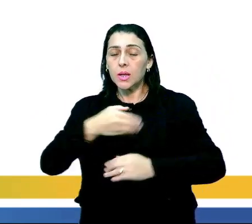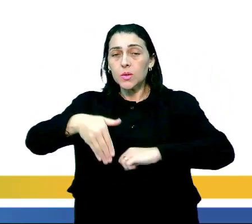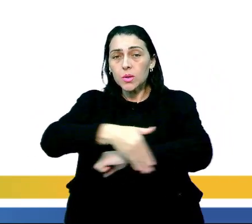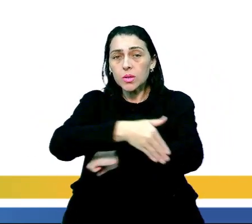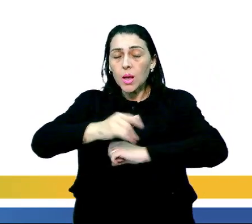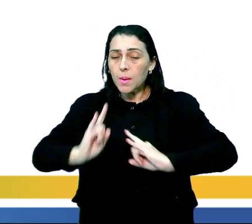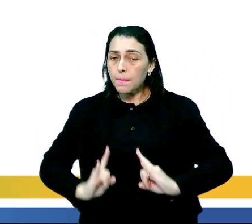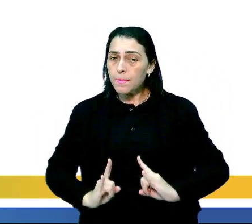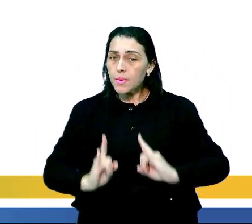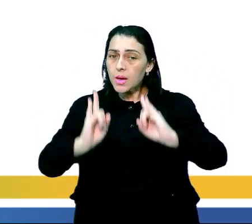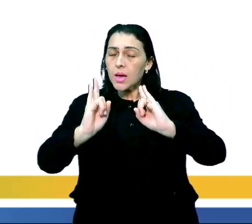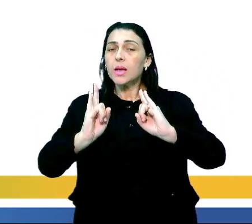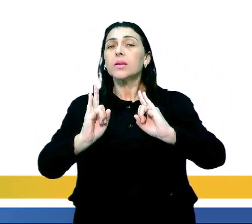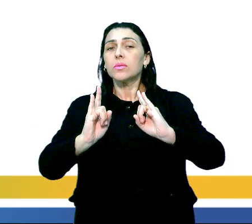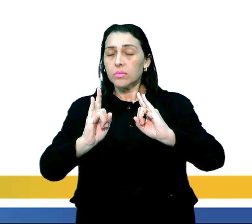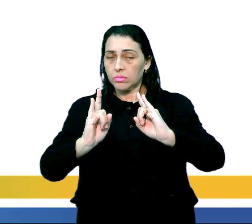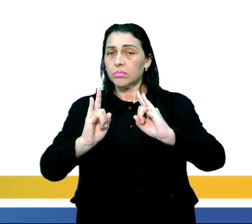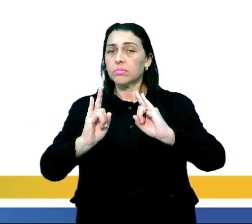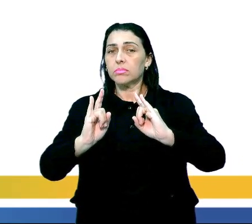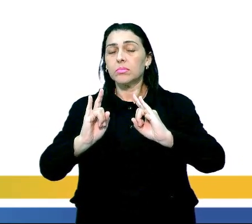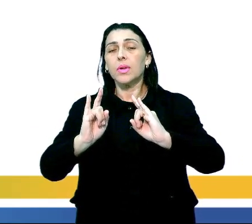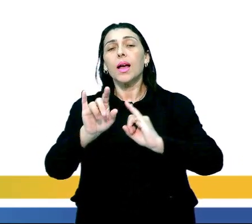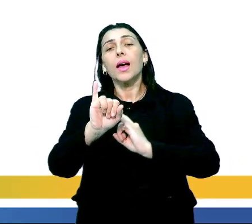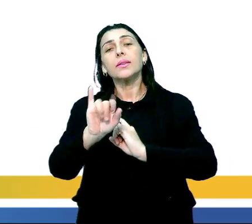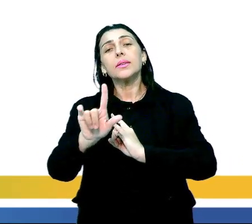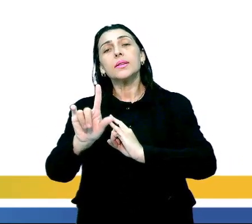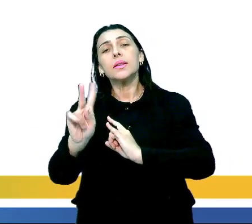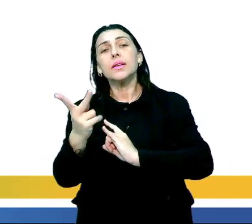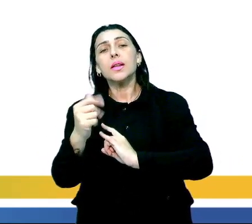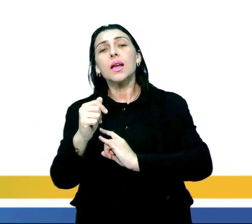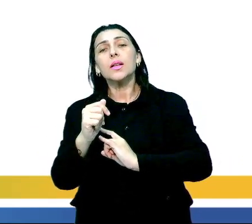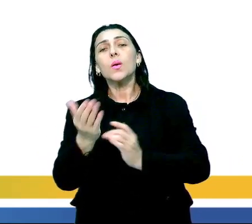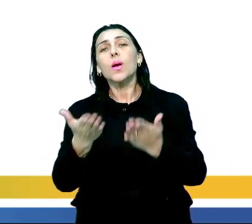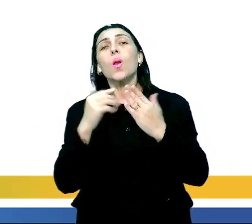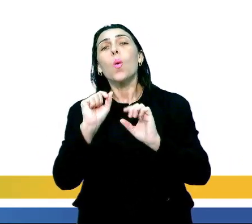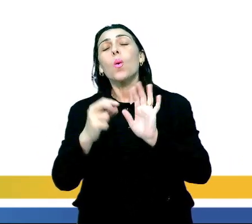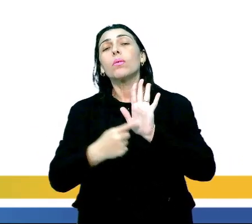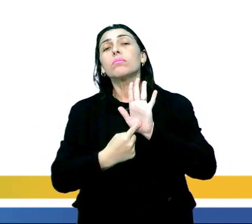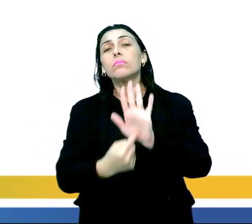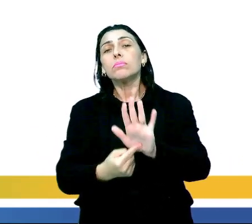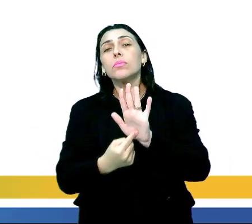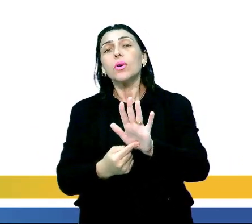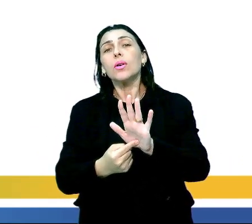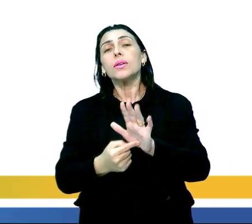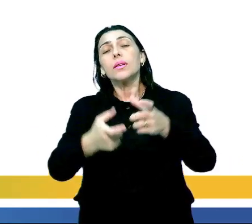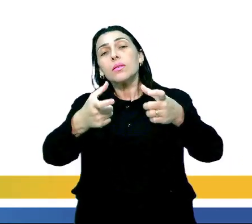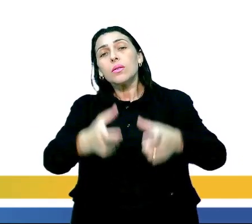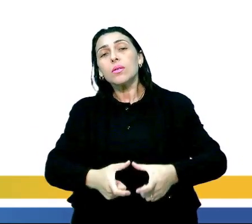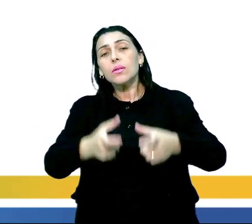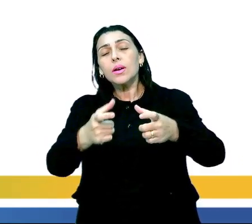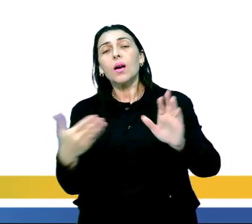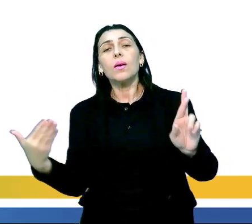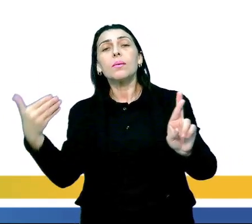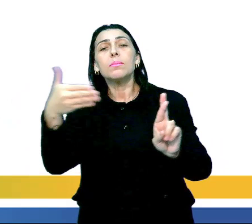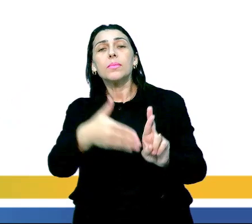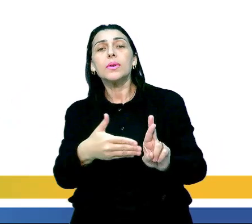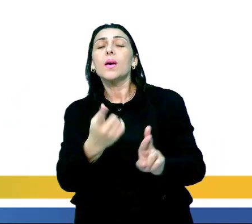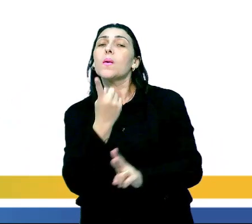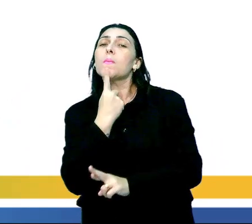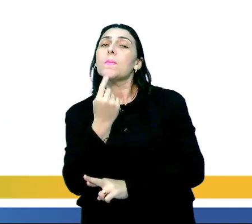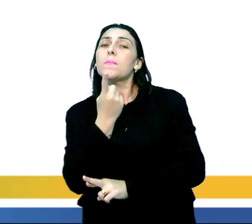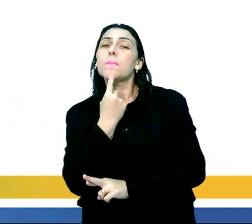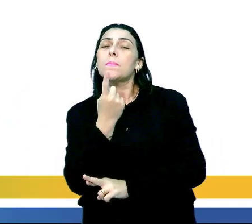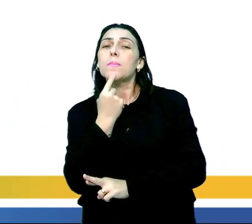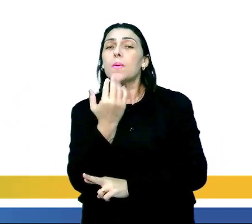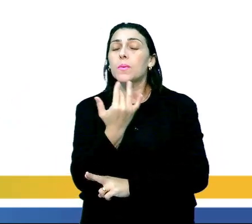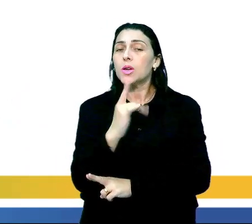asfalto, de prédios. Logo, as ilhas de calor, o que o esquema mostra? Que essa área, por exemplo, representada pela cor